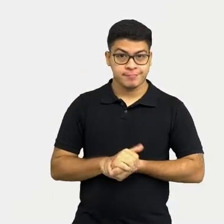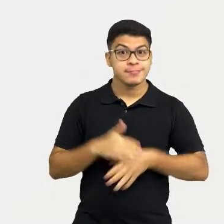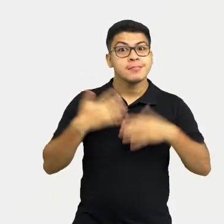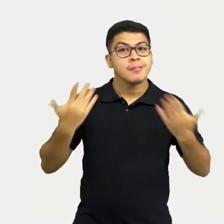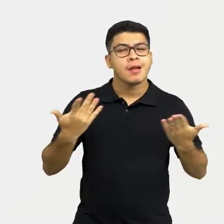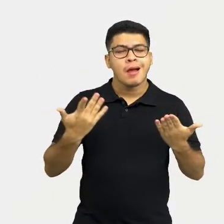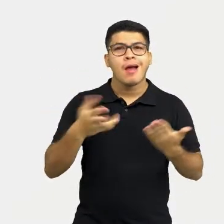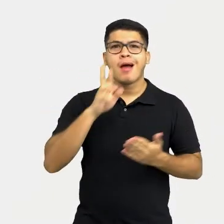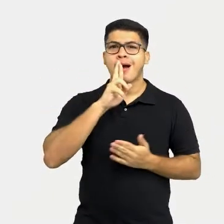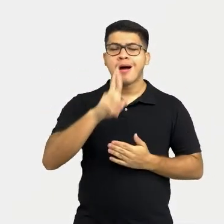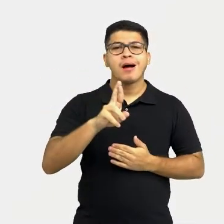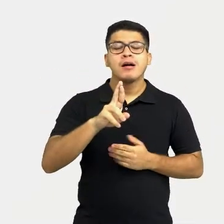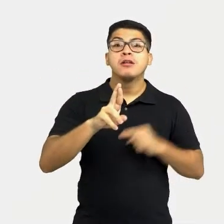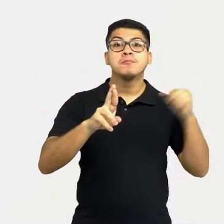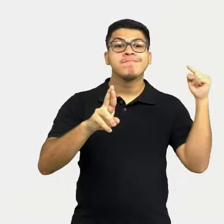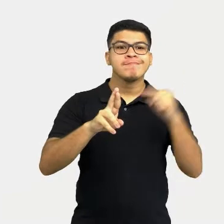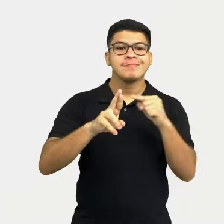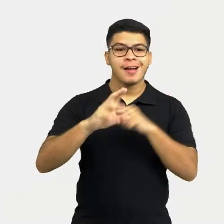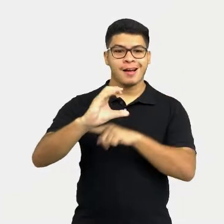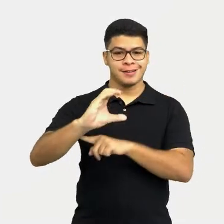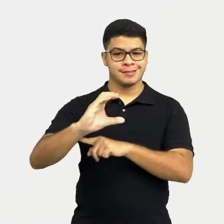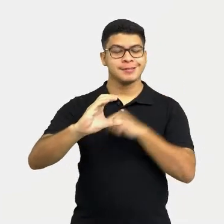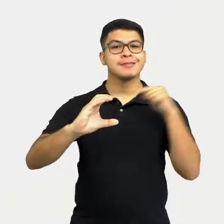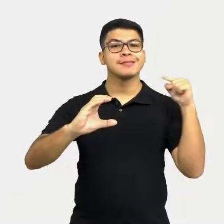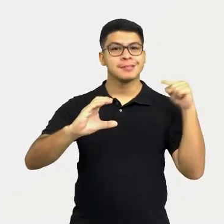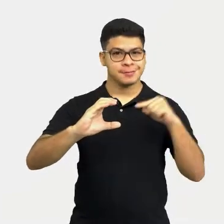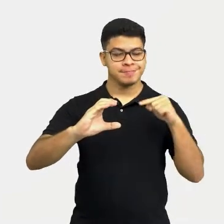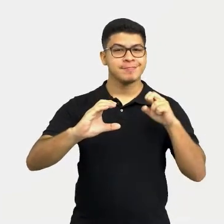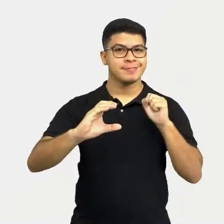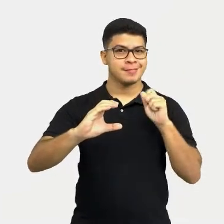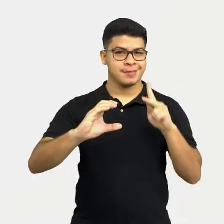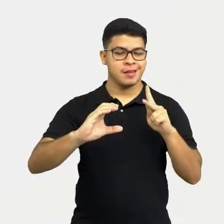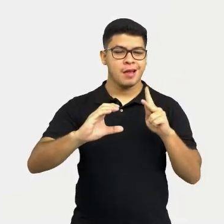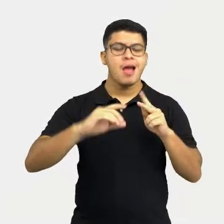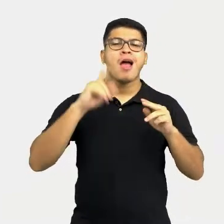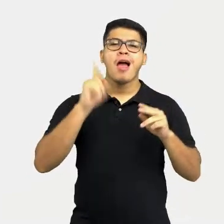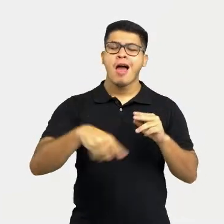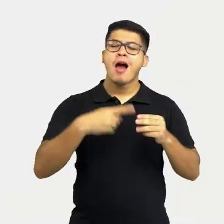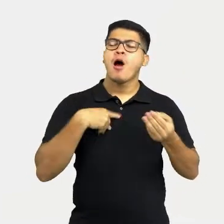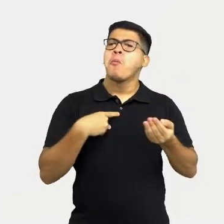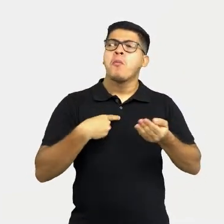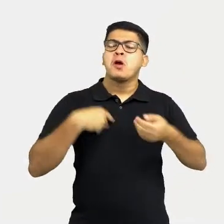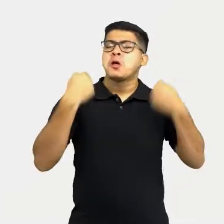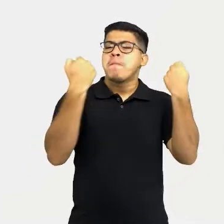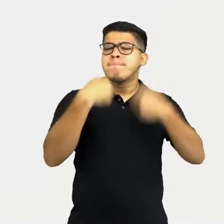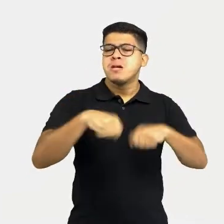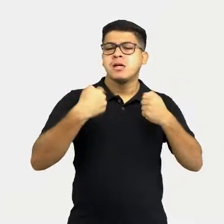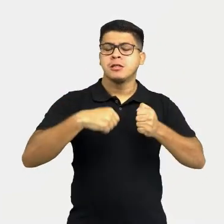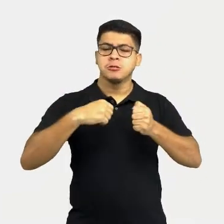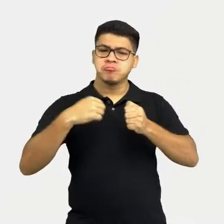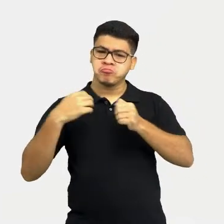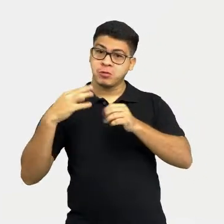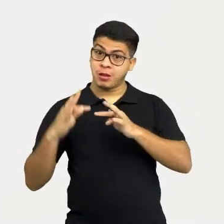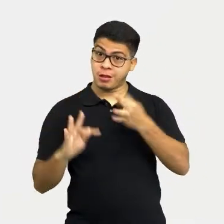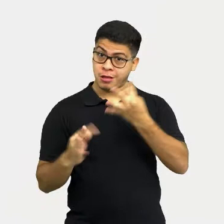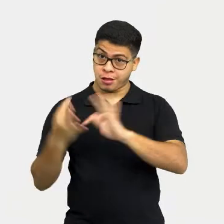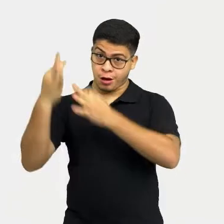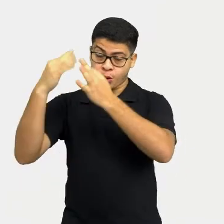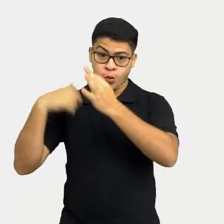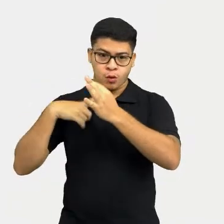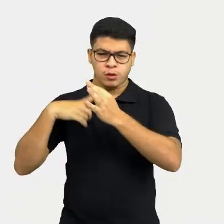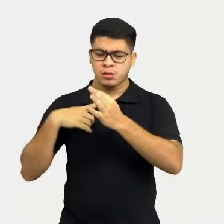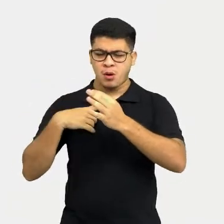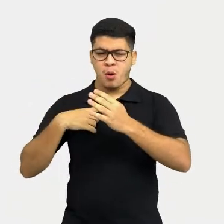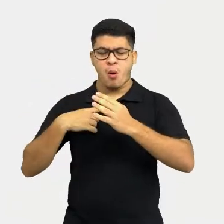nessa questão é a alternativa C, tá bom, gente? Dependência de tecnologia dos países subdesenvolvidos,